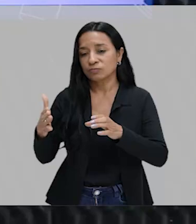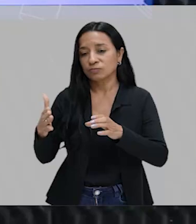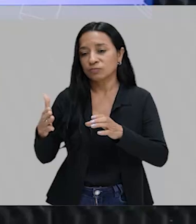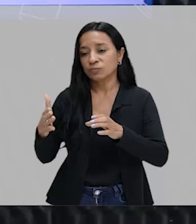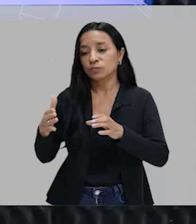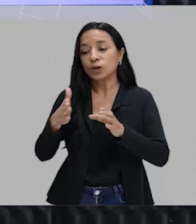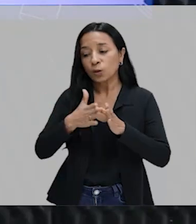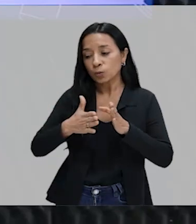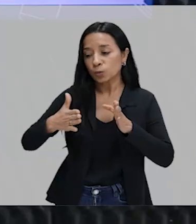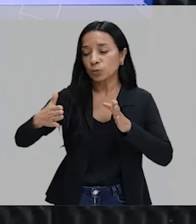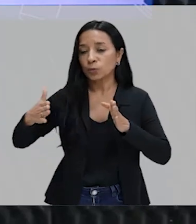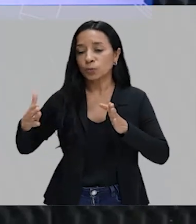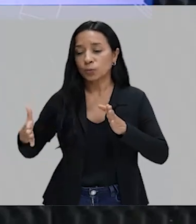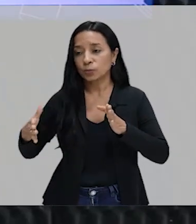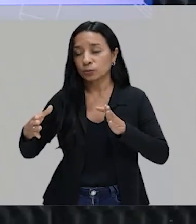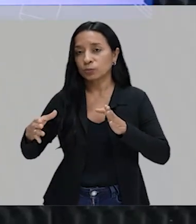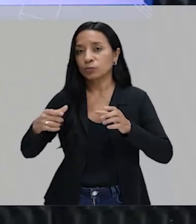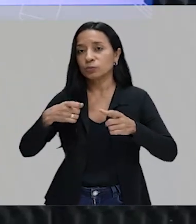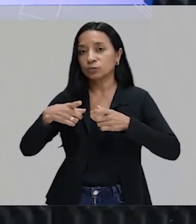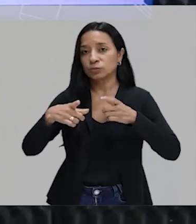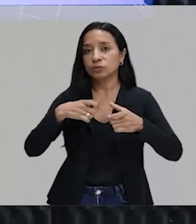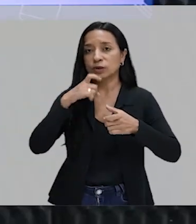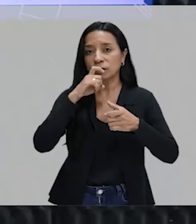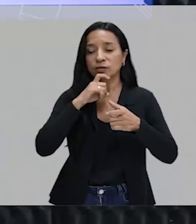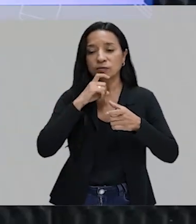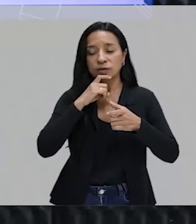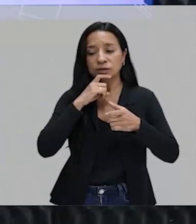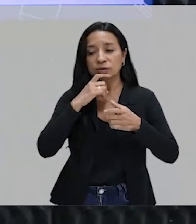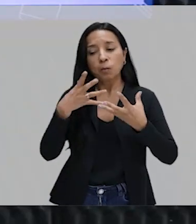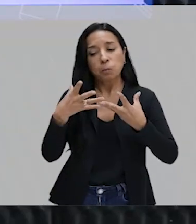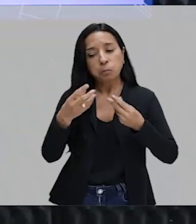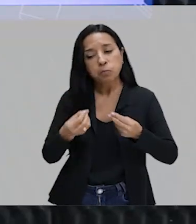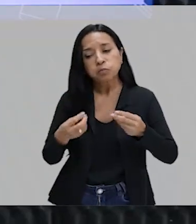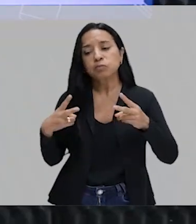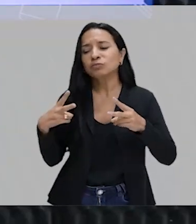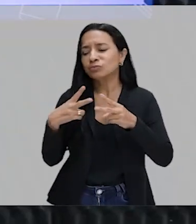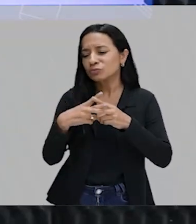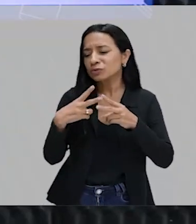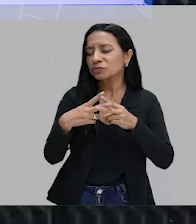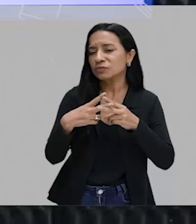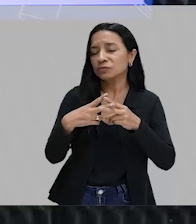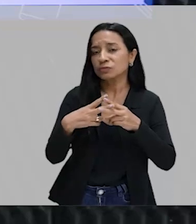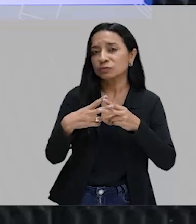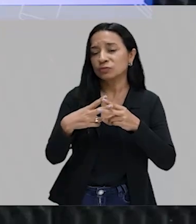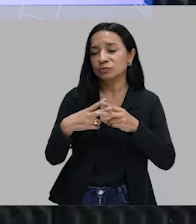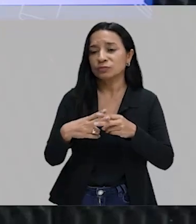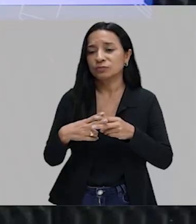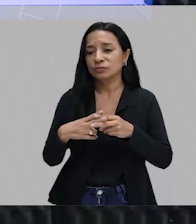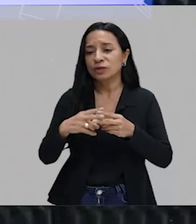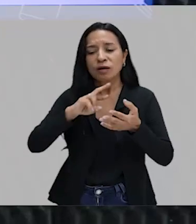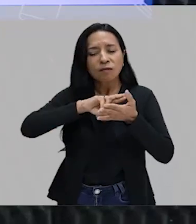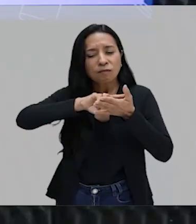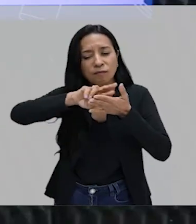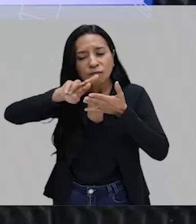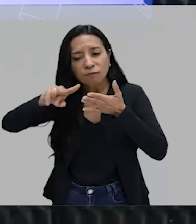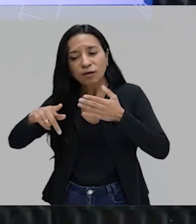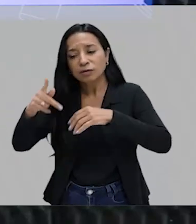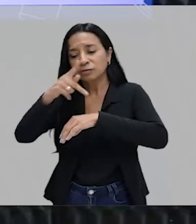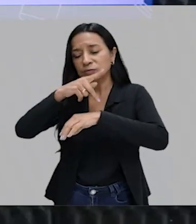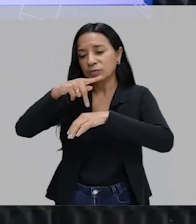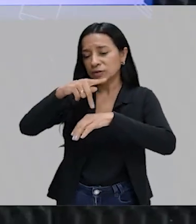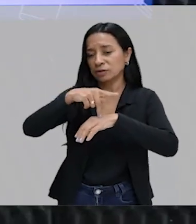conflitos. A guerra entre as duas Coreias, a guerra do Vietnã, Irã e Iraque, a